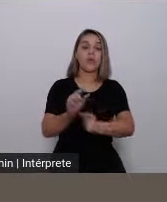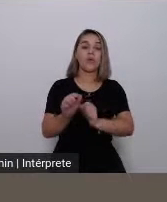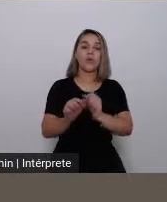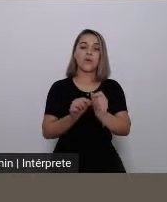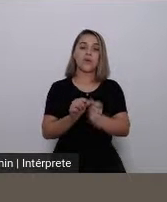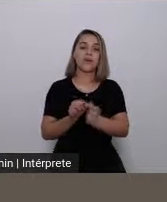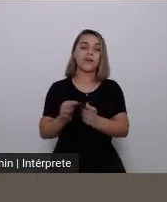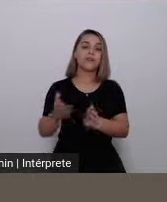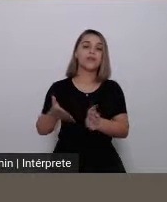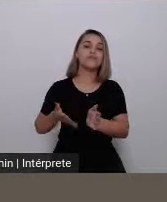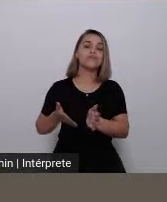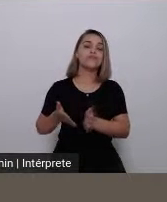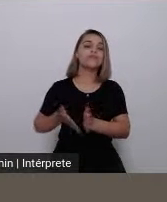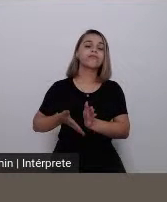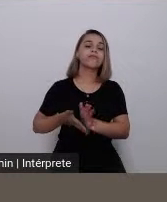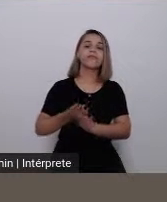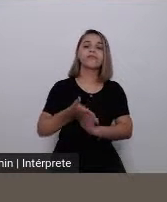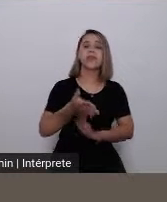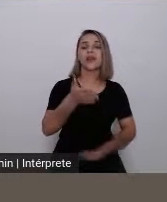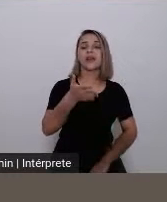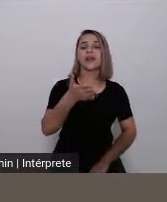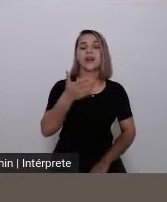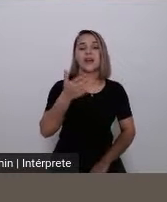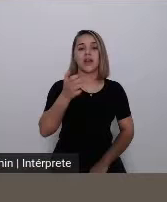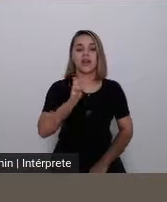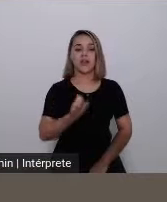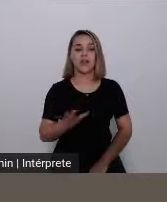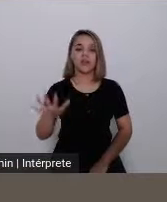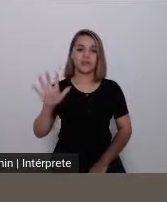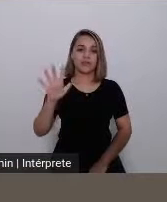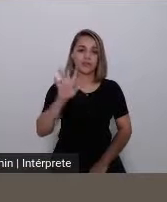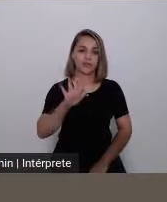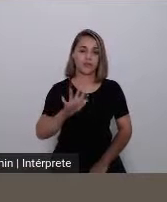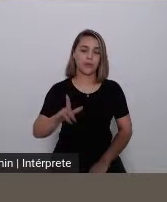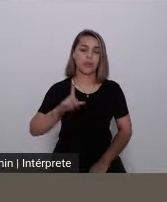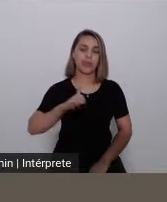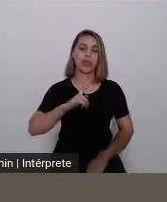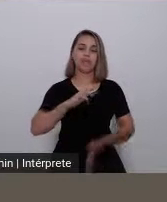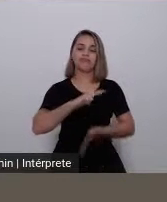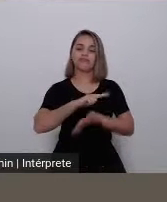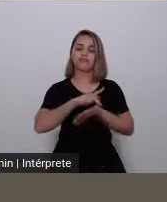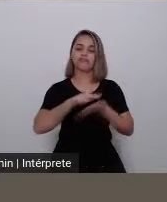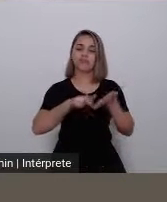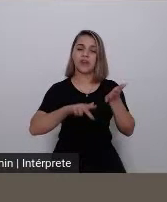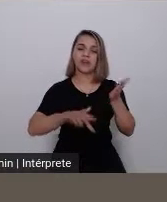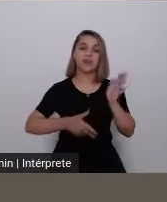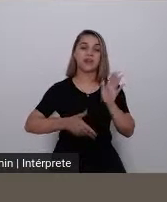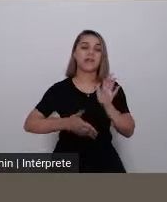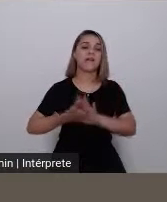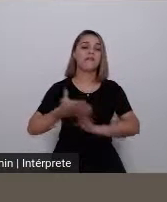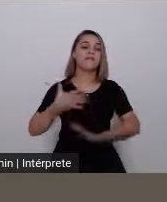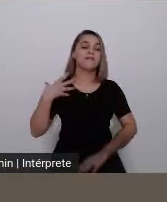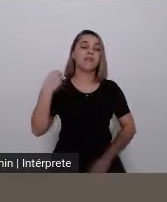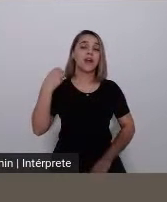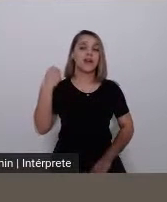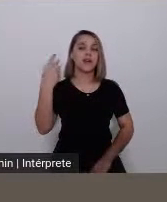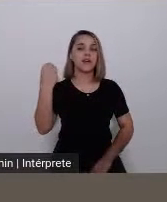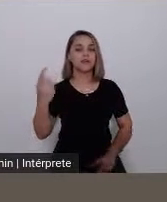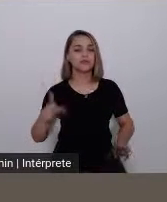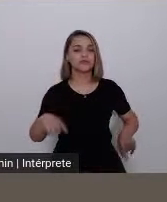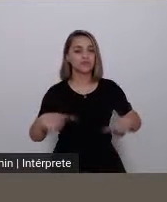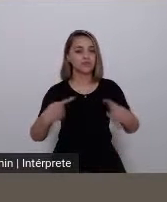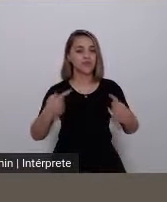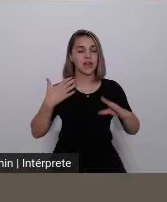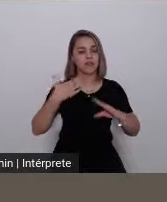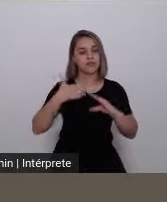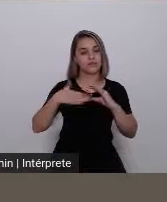Europa, a primeira de tantas viagens transatlânticas que o Oswald faz. Ele enviou essa fotografia para a família dele